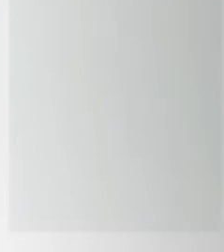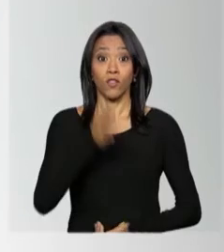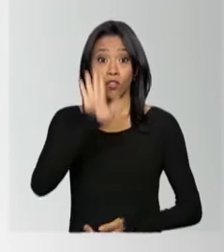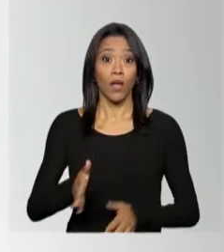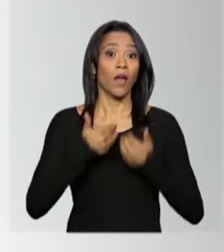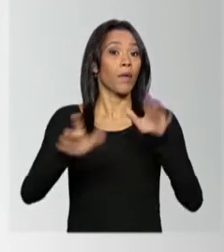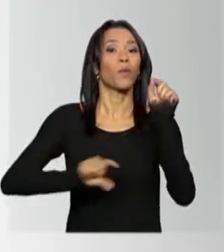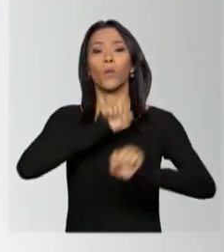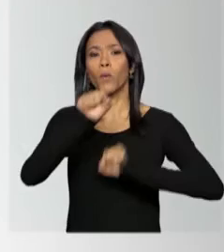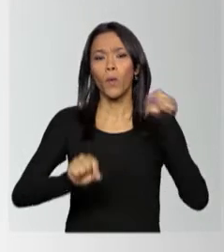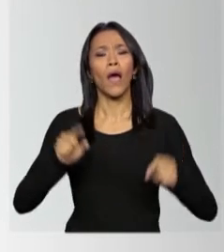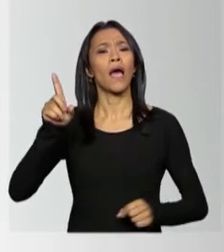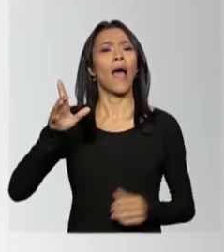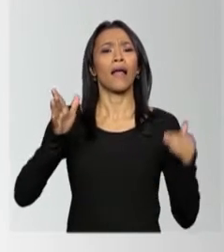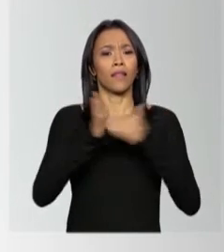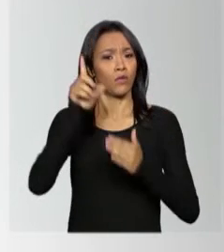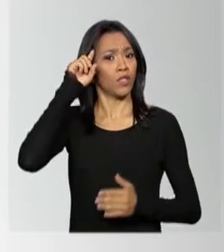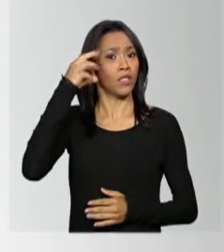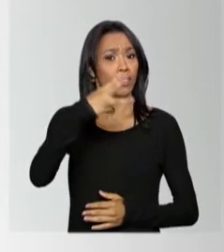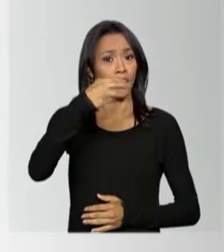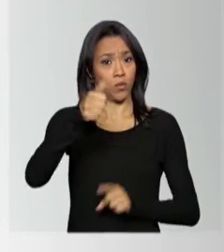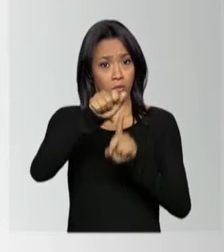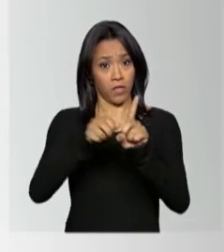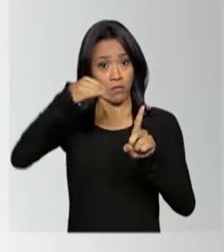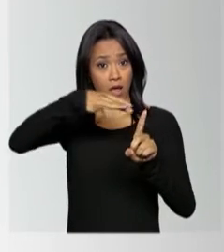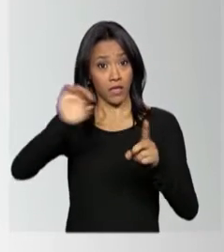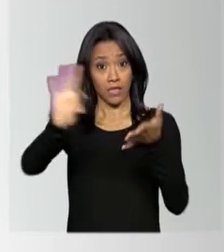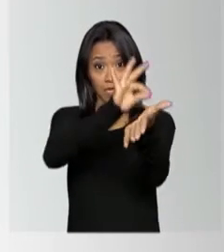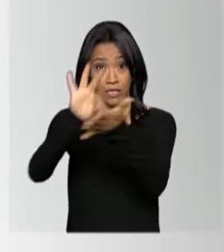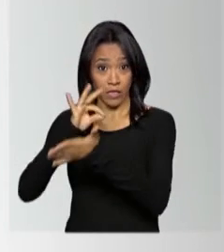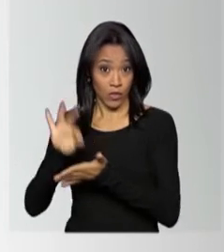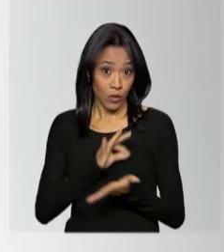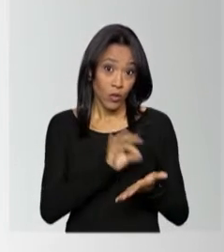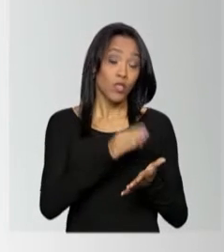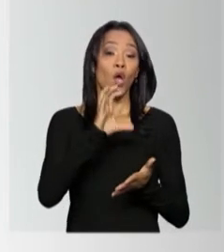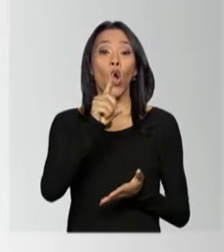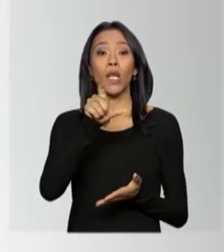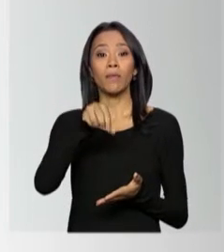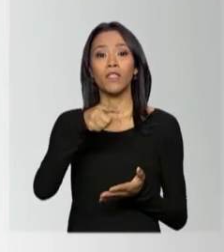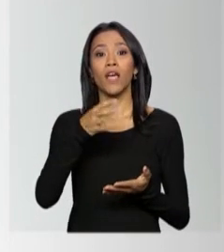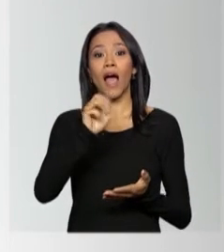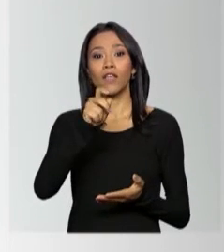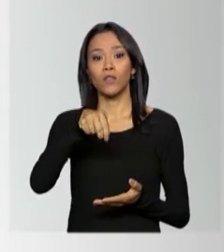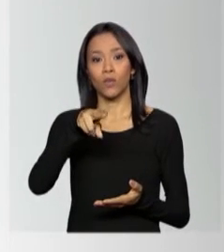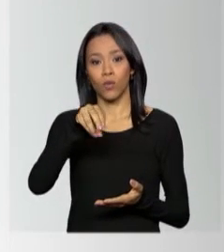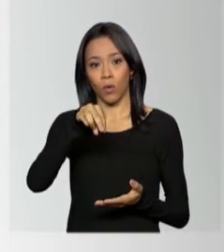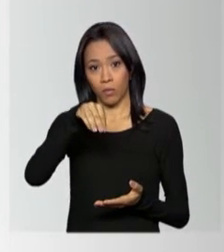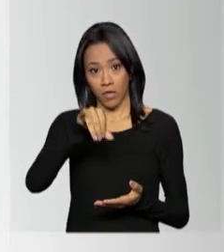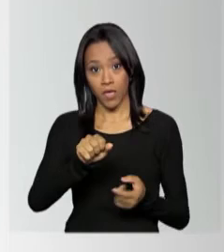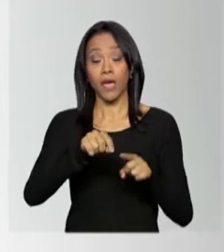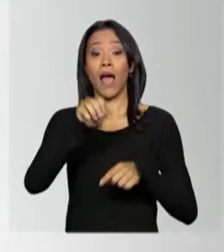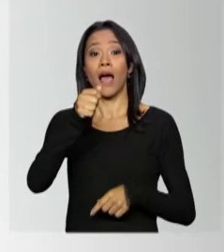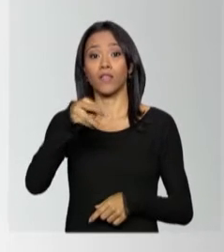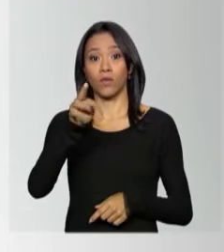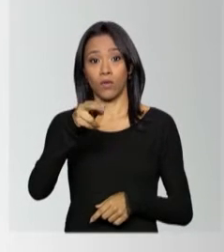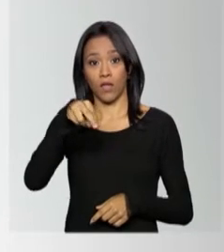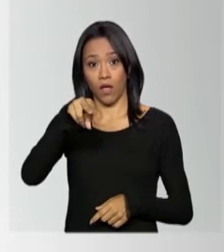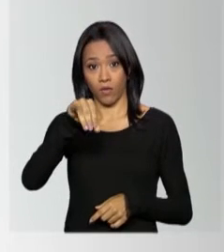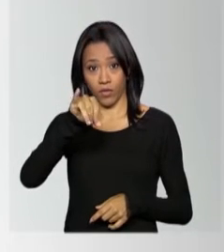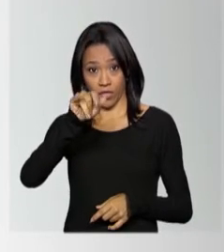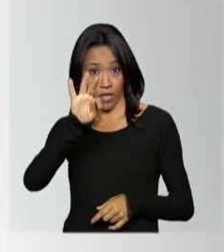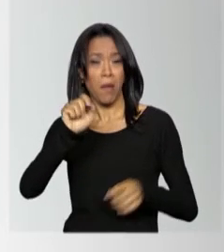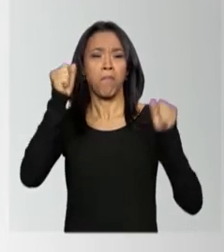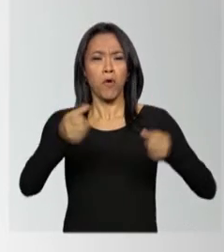Estão abertas até 31 de março as inscrições para a Olimpíada Brasileira de Astronomia e Astronáutica. Podem